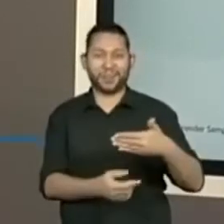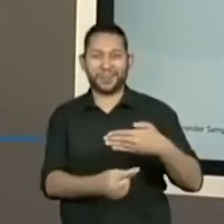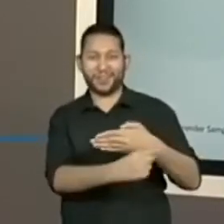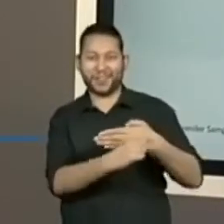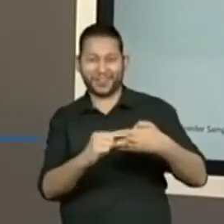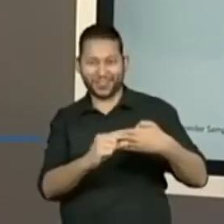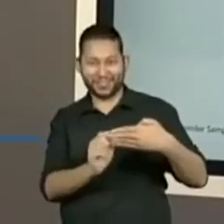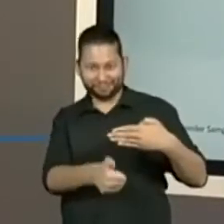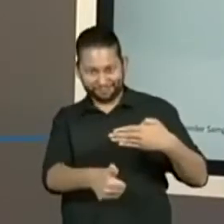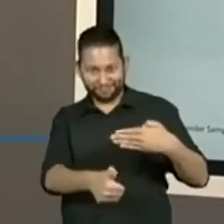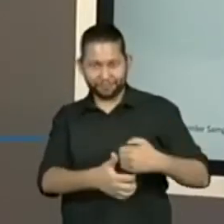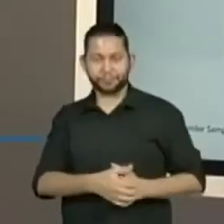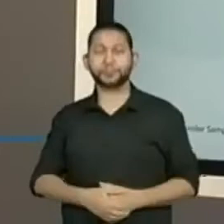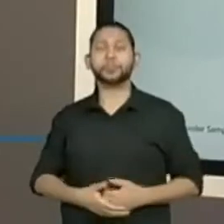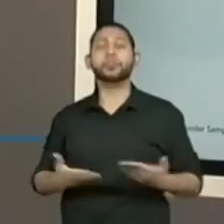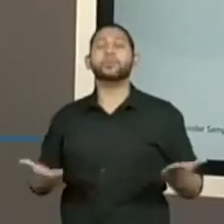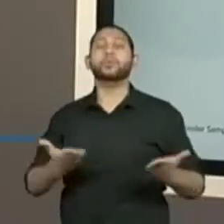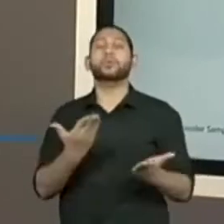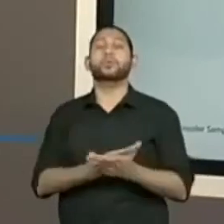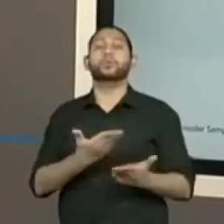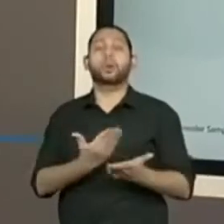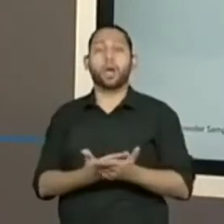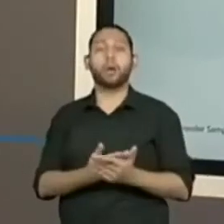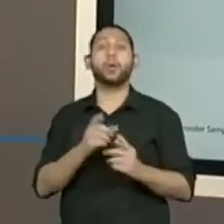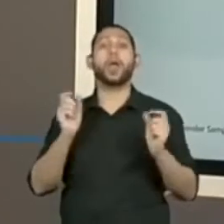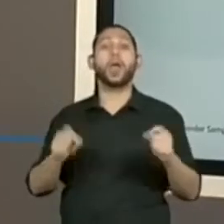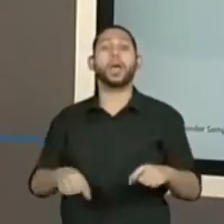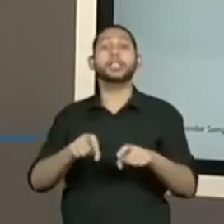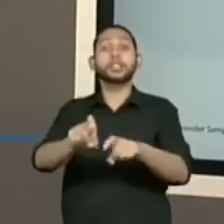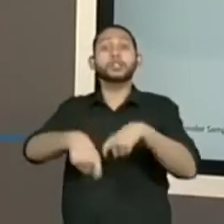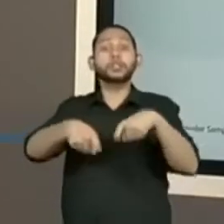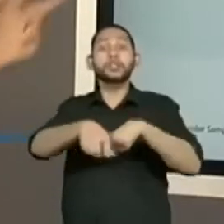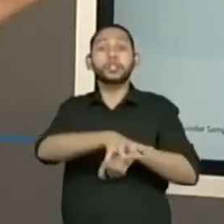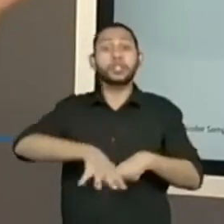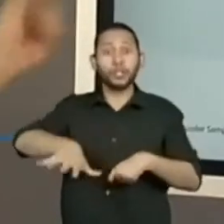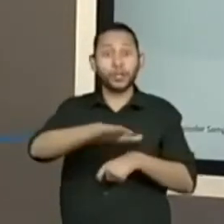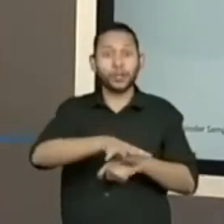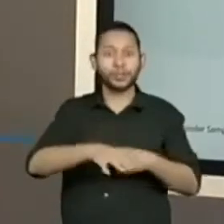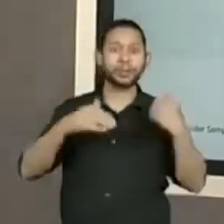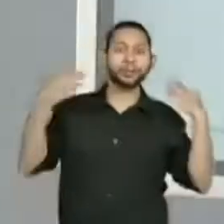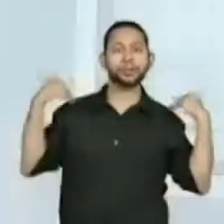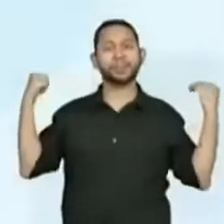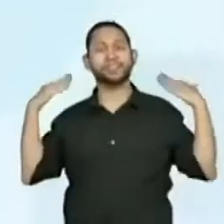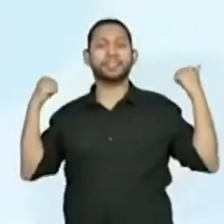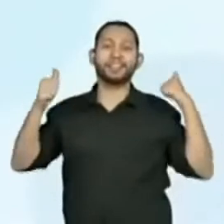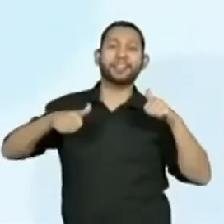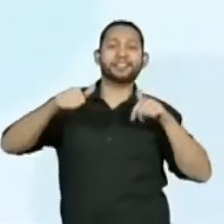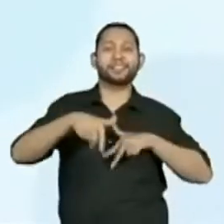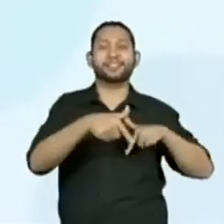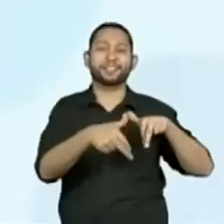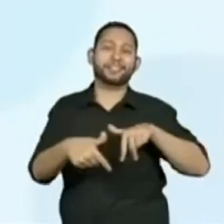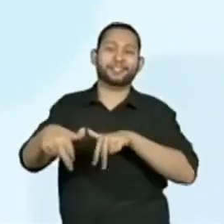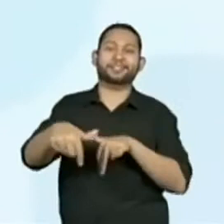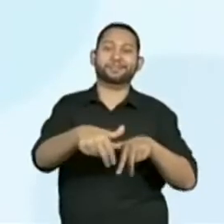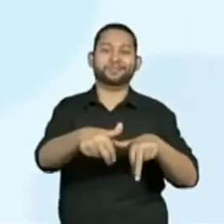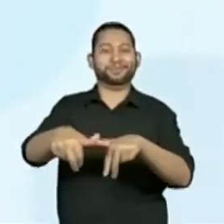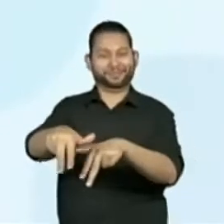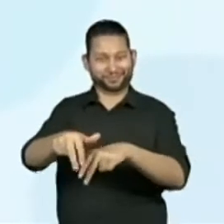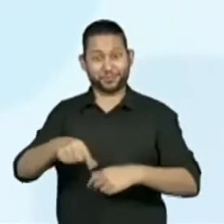Certo? Então, o tema da nossa aula hoje é passeio ao sítio. Vamos dar uma olhadinha aqui na nossa situação